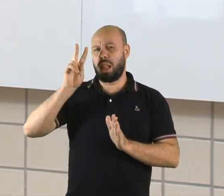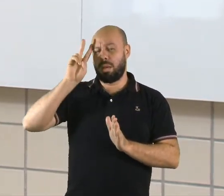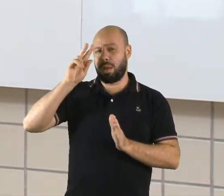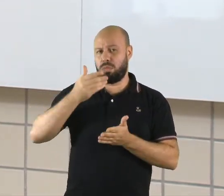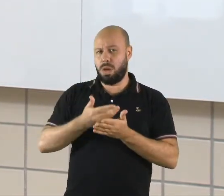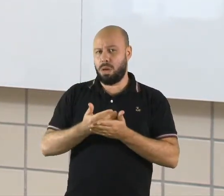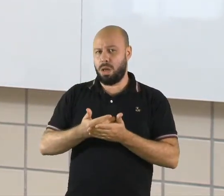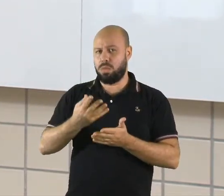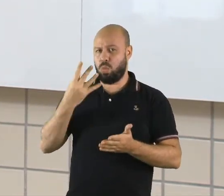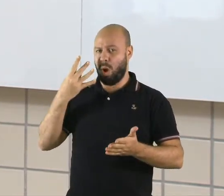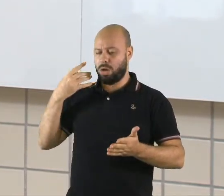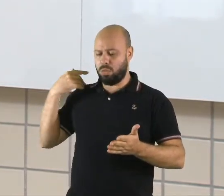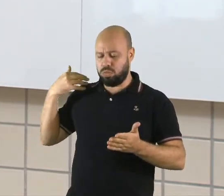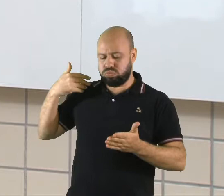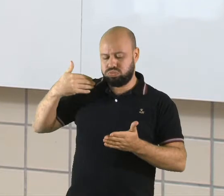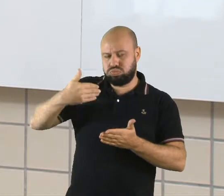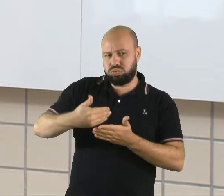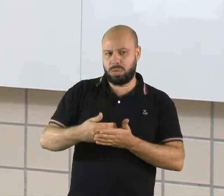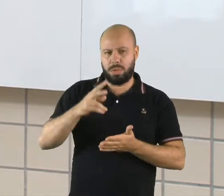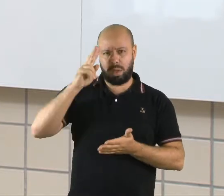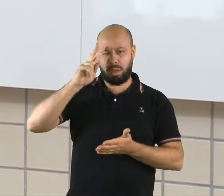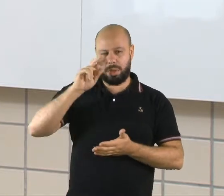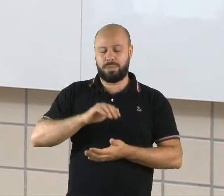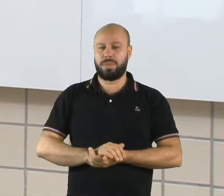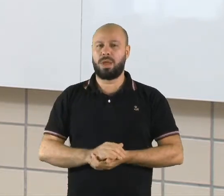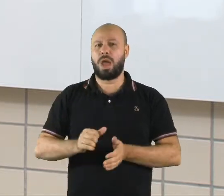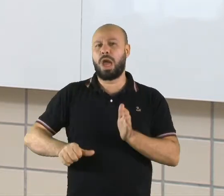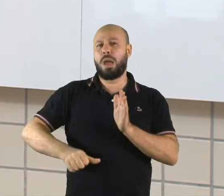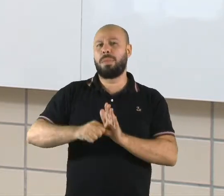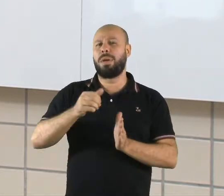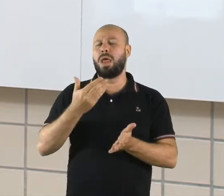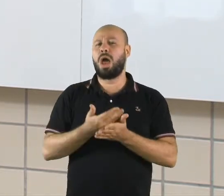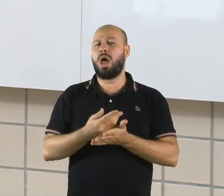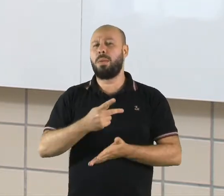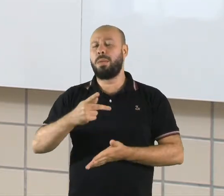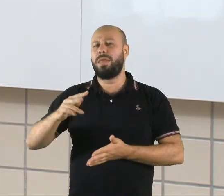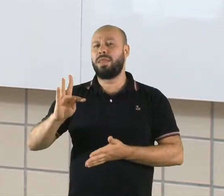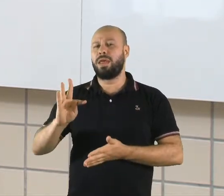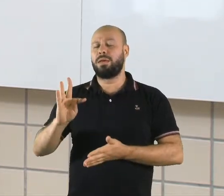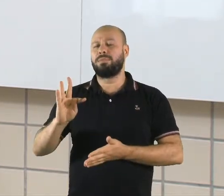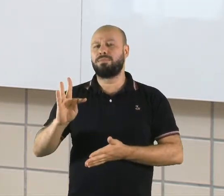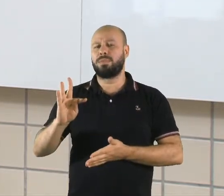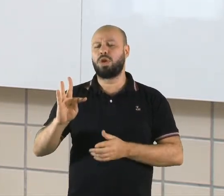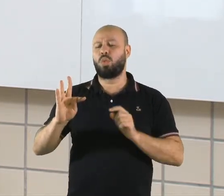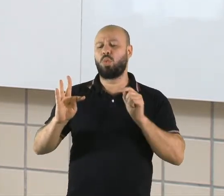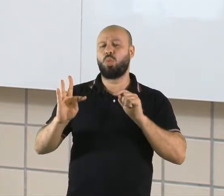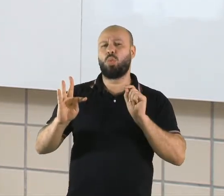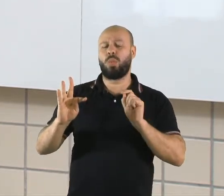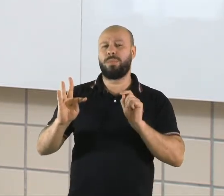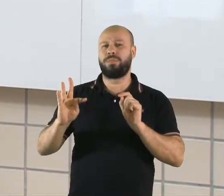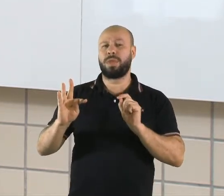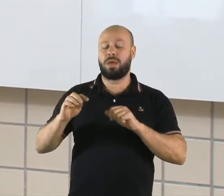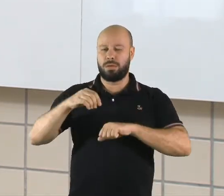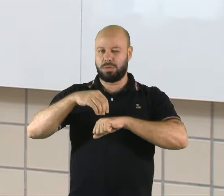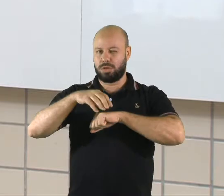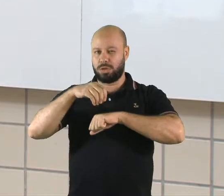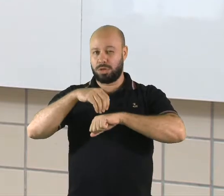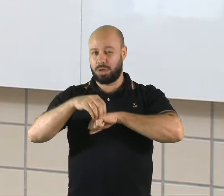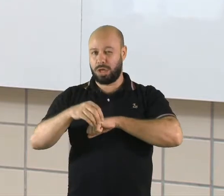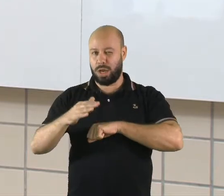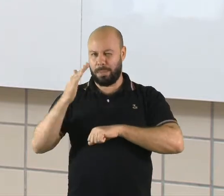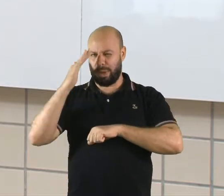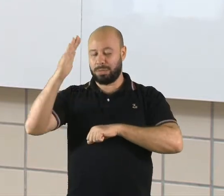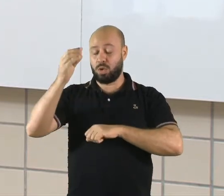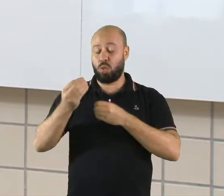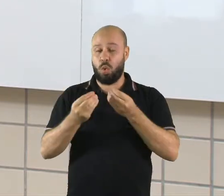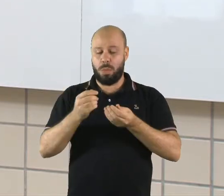4 aulas anteriores. A primeira aula de PPT, nós vimos sobre as principais dicas de como produzir